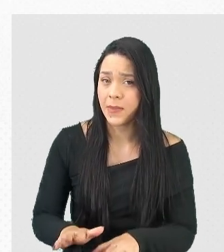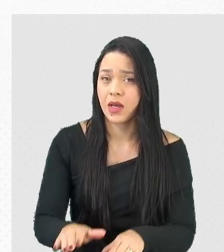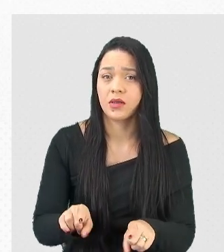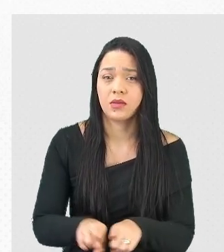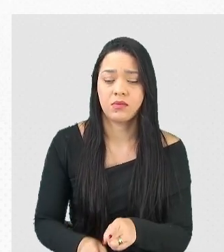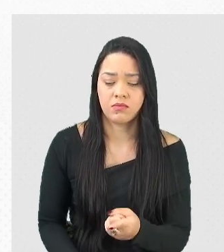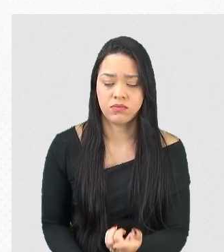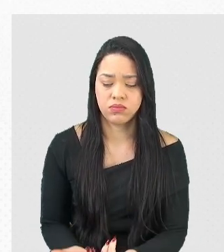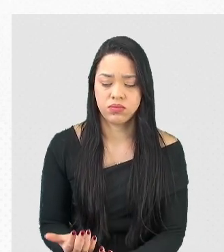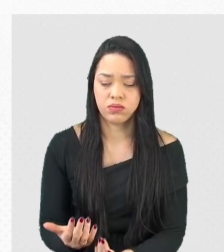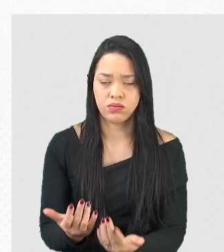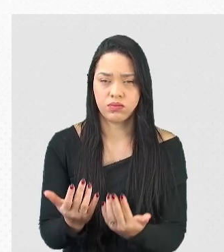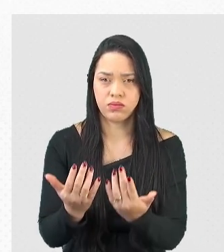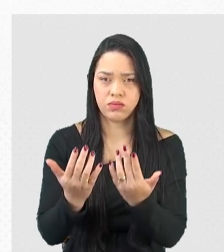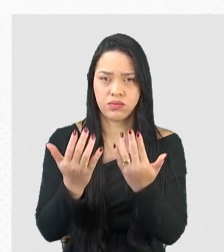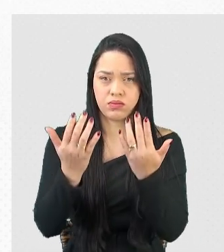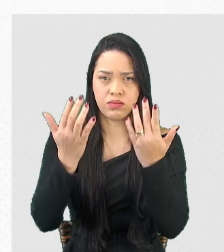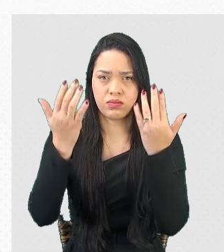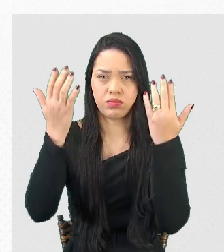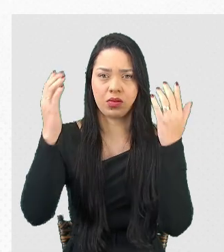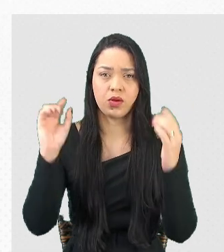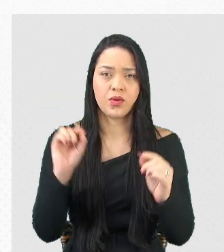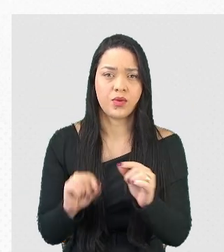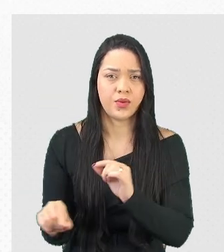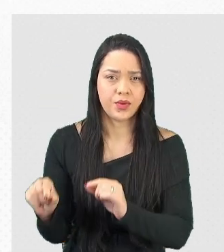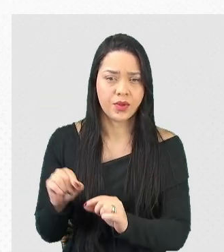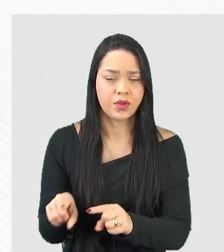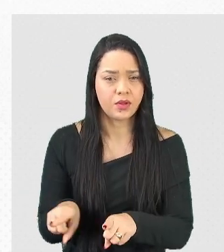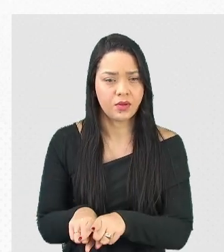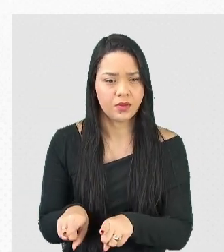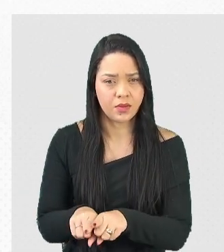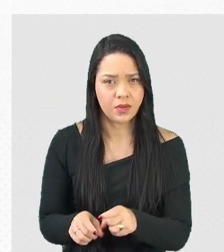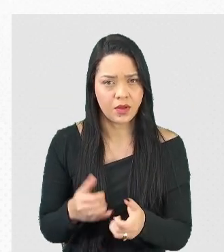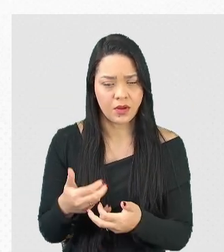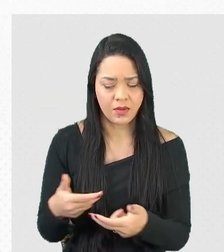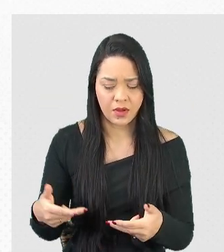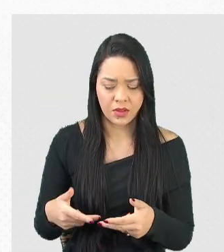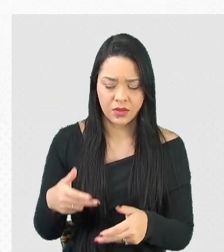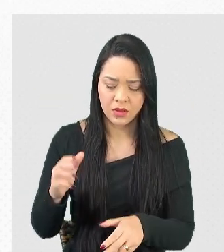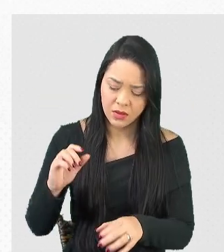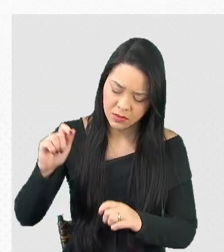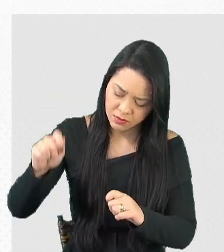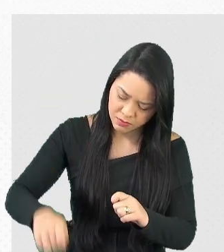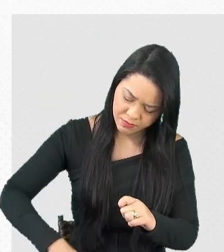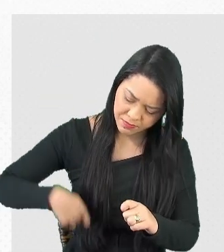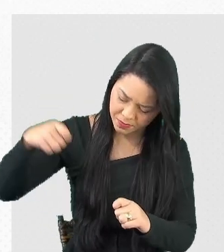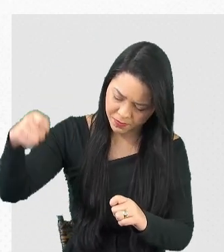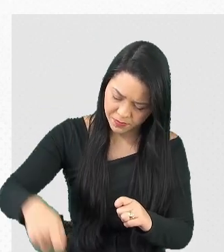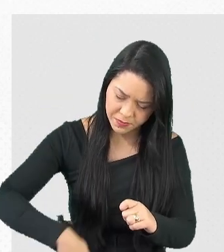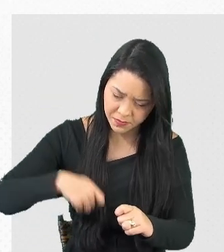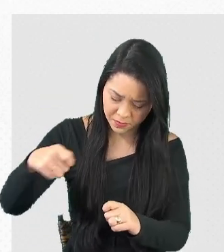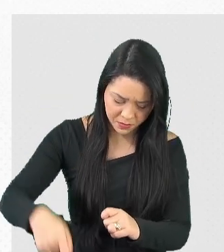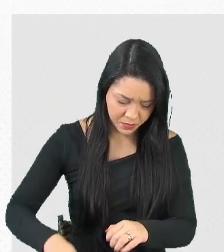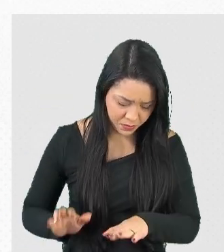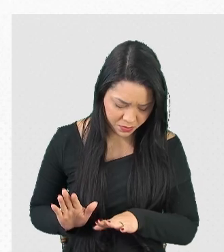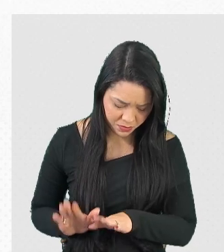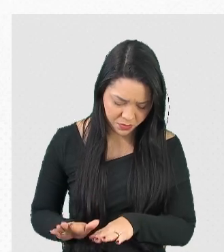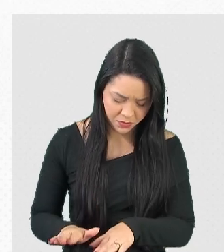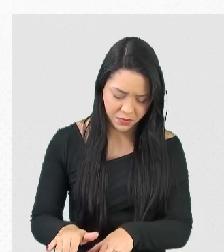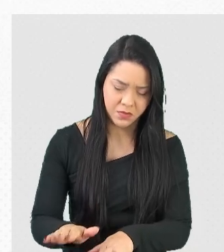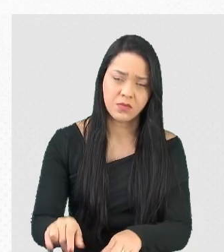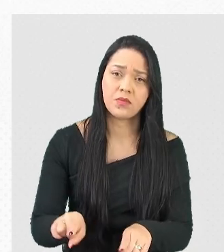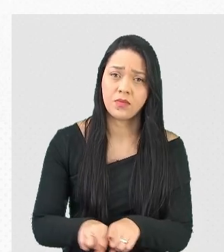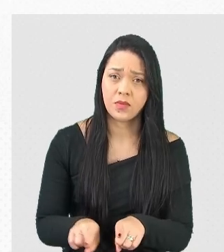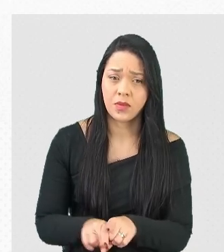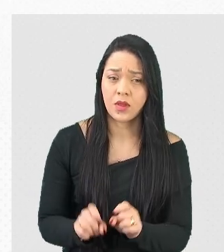girasse, as máquinas passassem a esteira, mas também as máquinas pudessem produzir nas suas engrenagens, né,